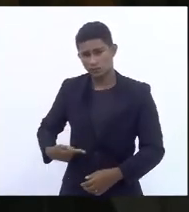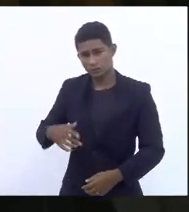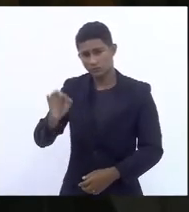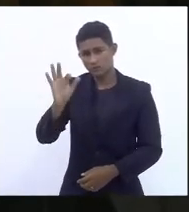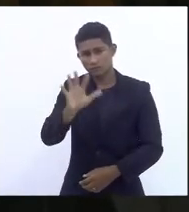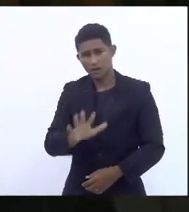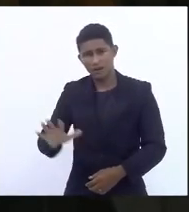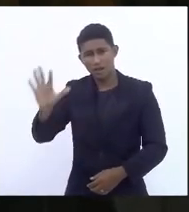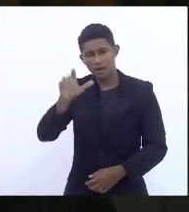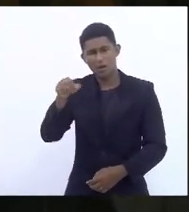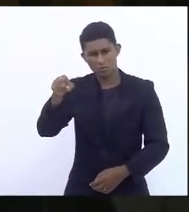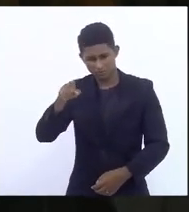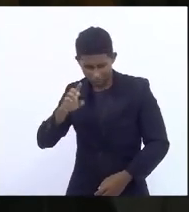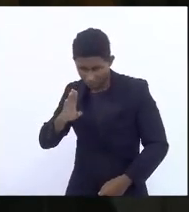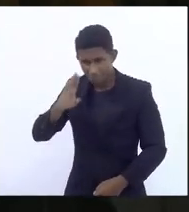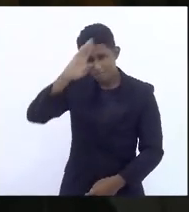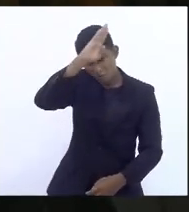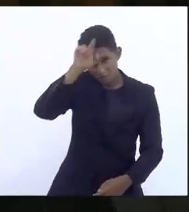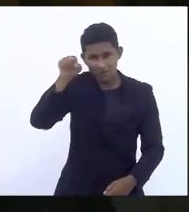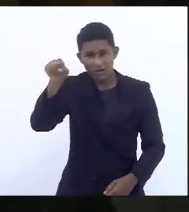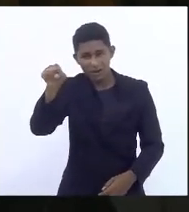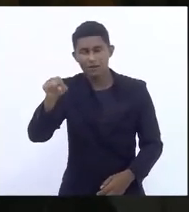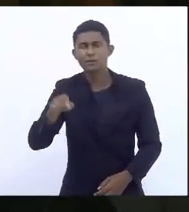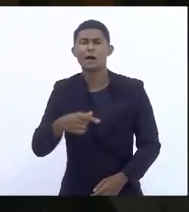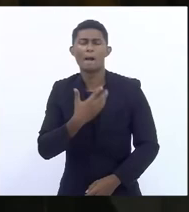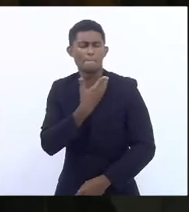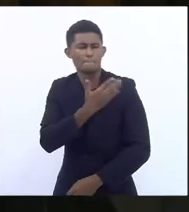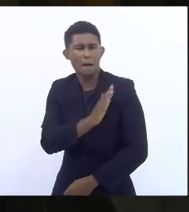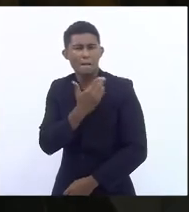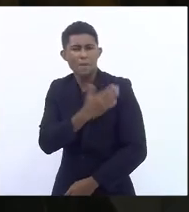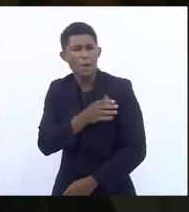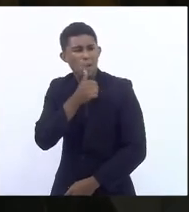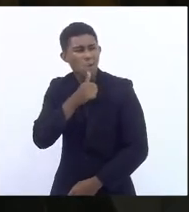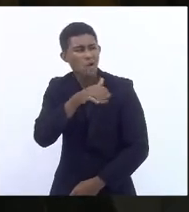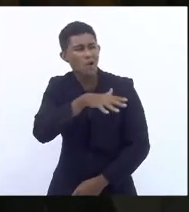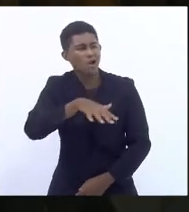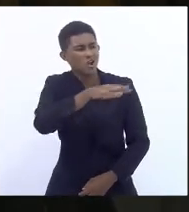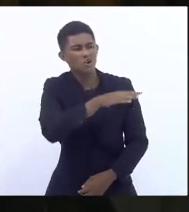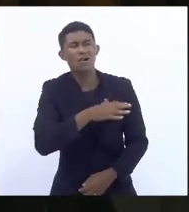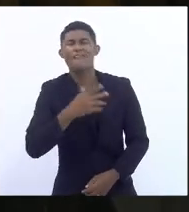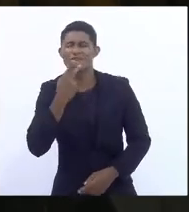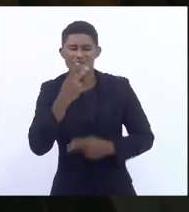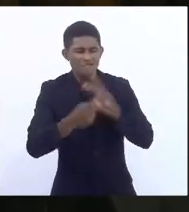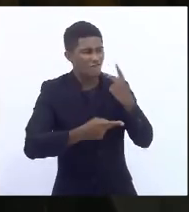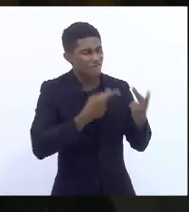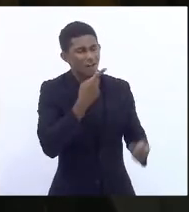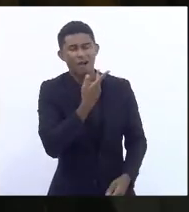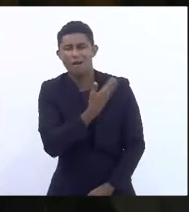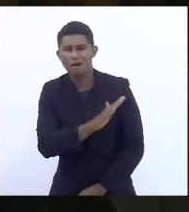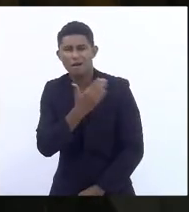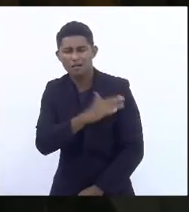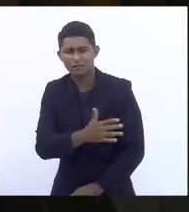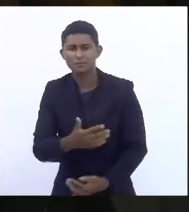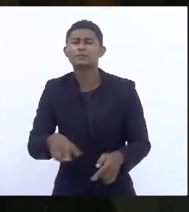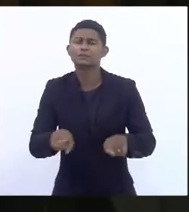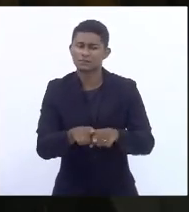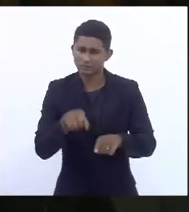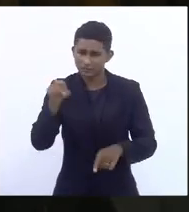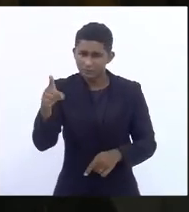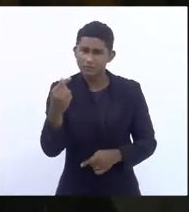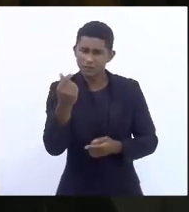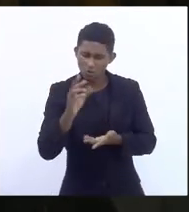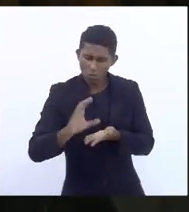por suas falas e por suas atitudes preconceituosas contra as mulheres, mas também pela forma como executa o orçamento